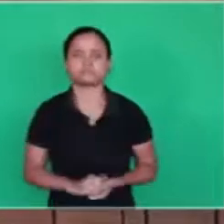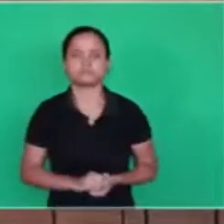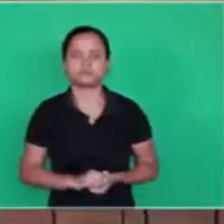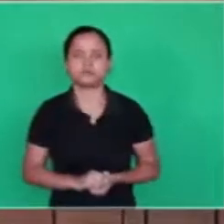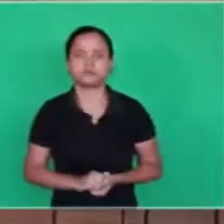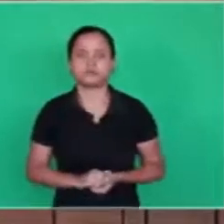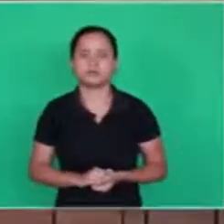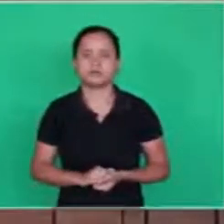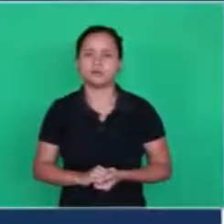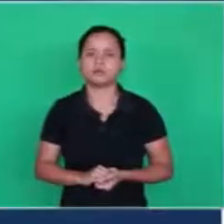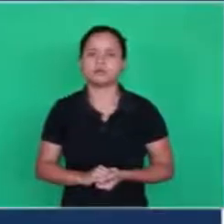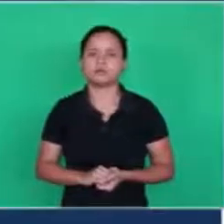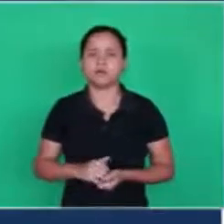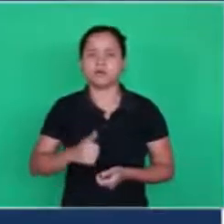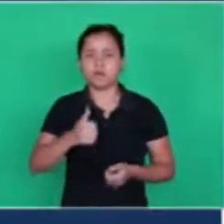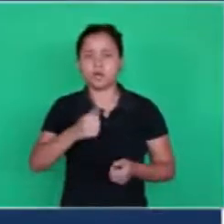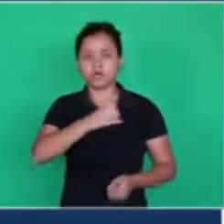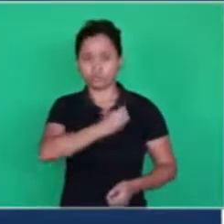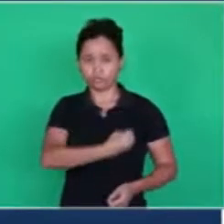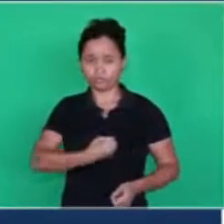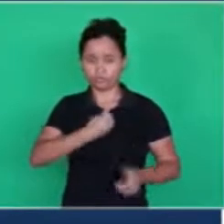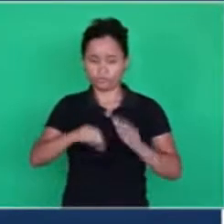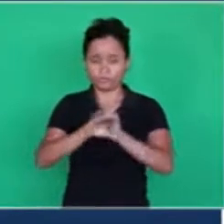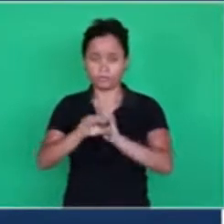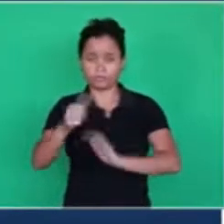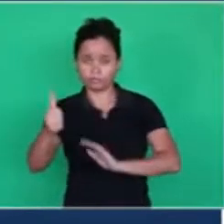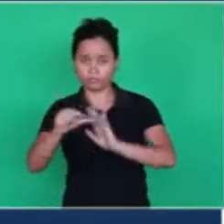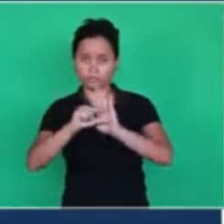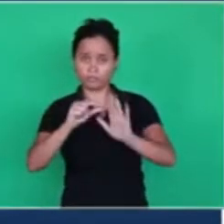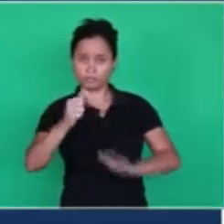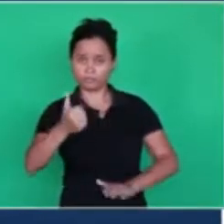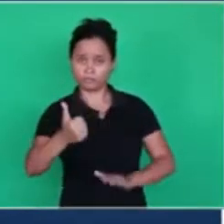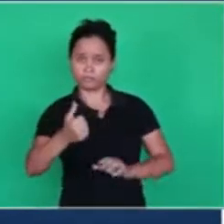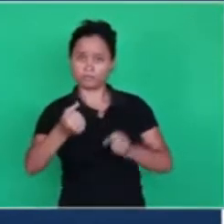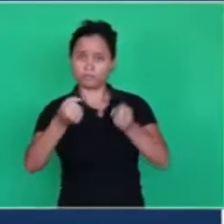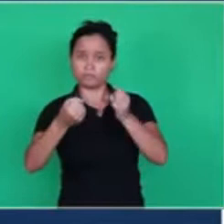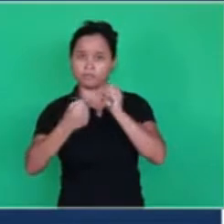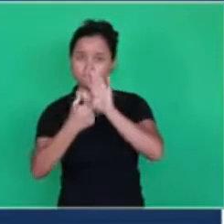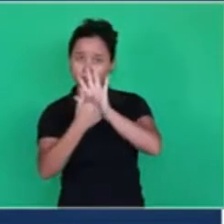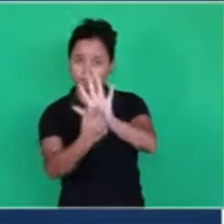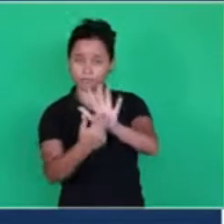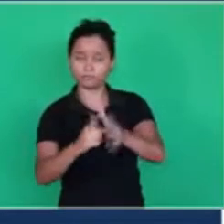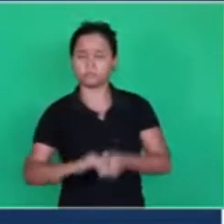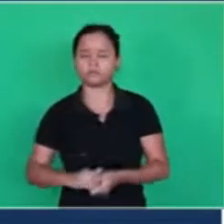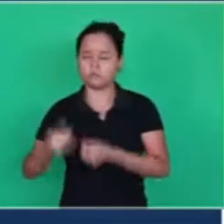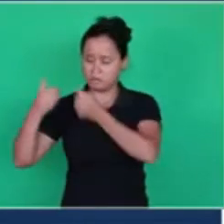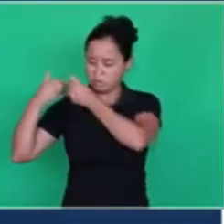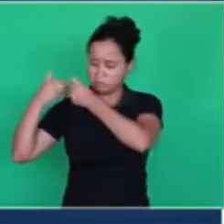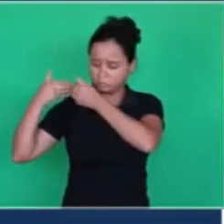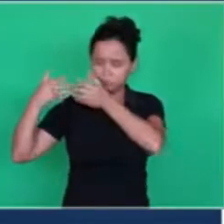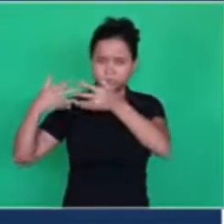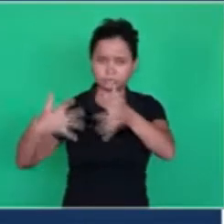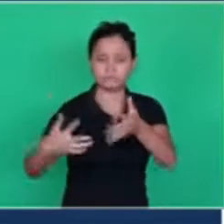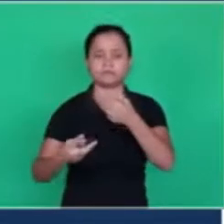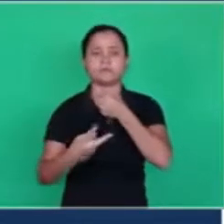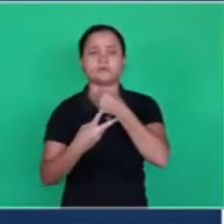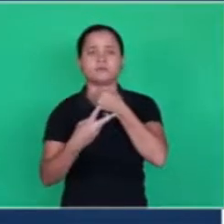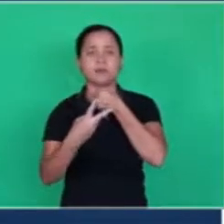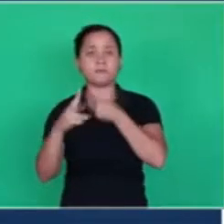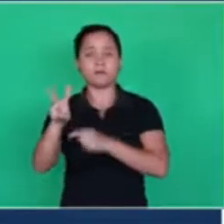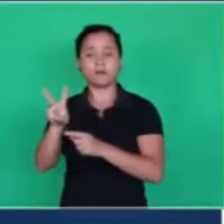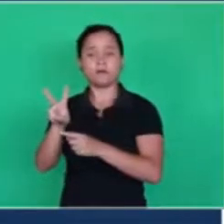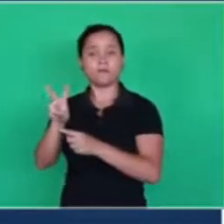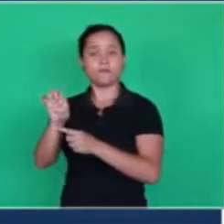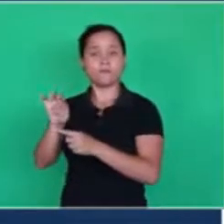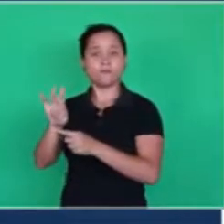primeiro versículo está aqui em João 1:1. Podemos ver comigo aqui. No princípio era o verbo estava